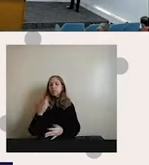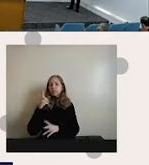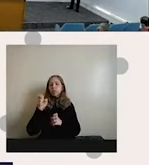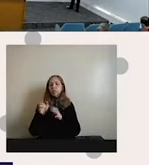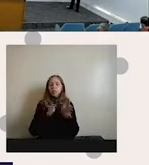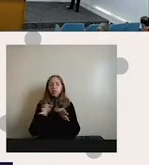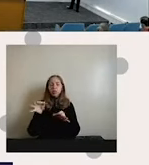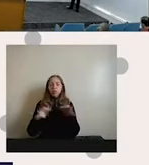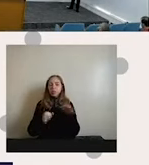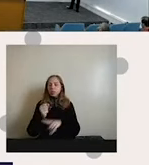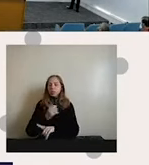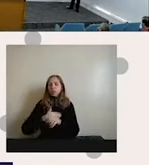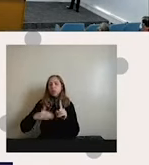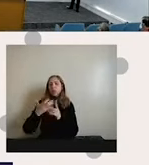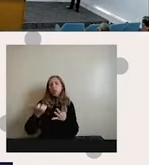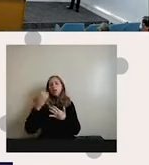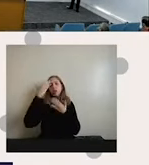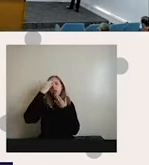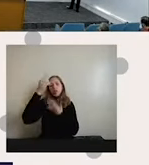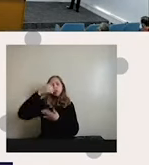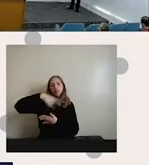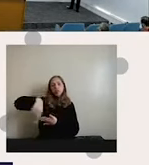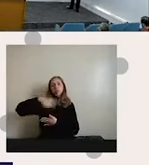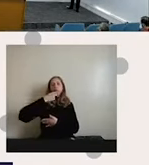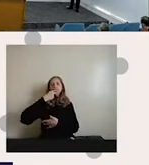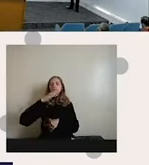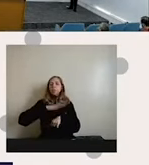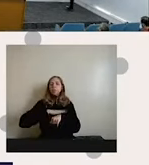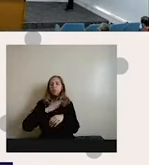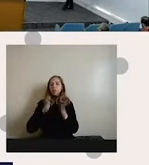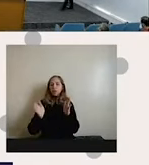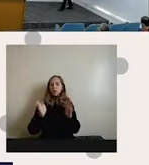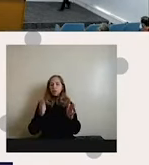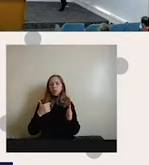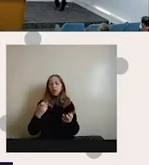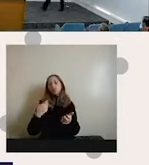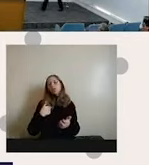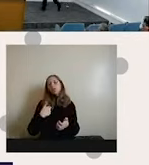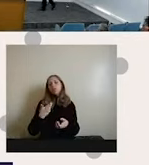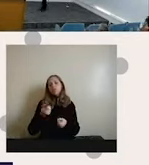agradecer a vocês a atenção, acho que eu falei no meu tempo, e fico disponível para o debate.